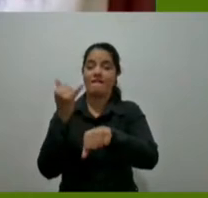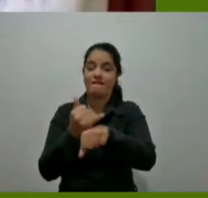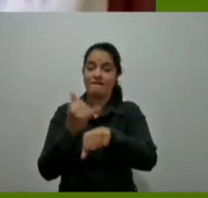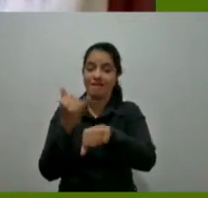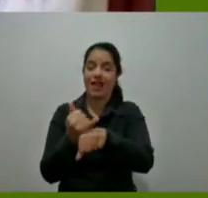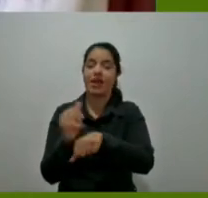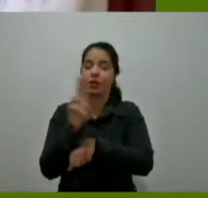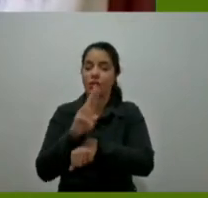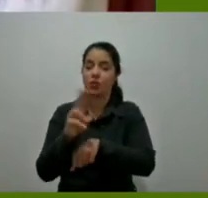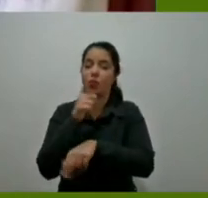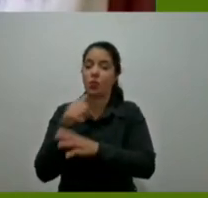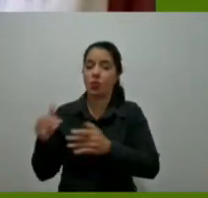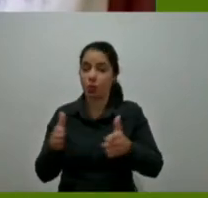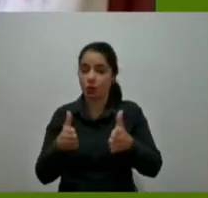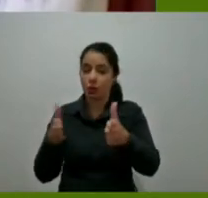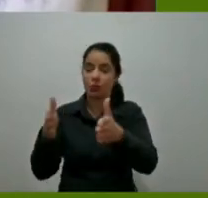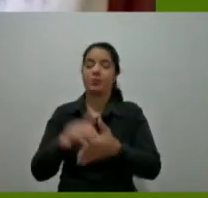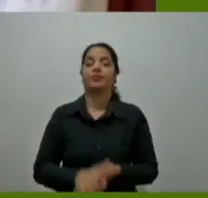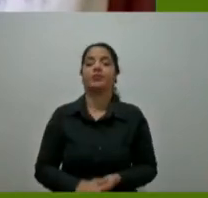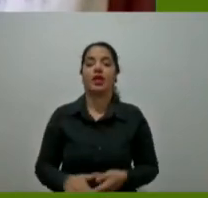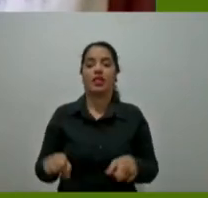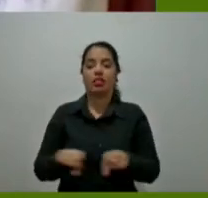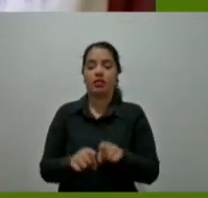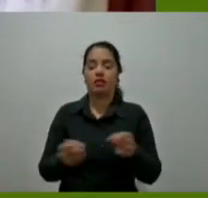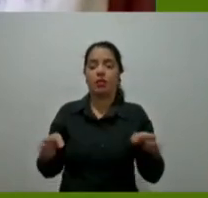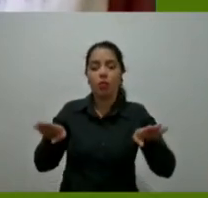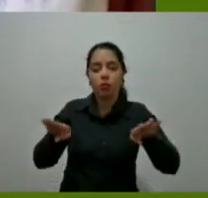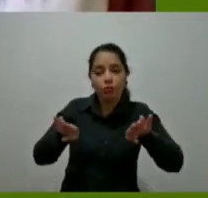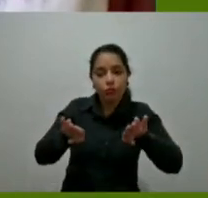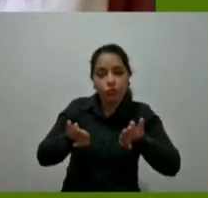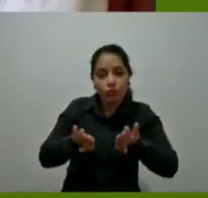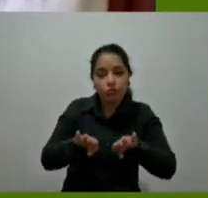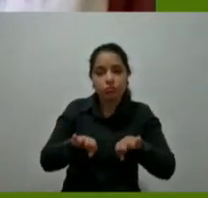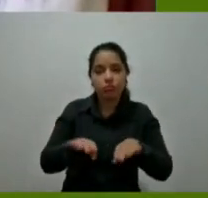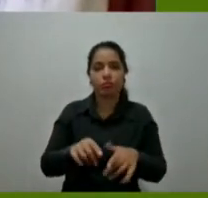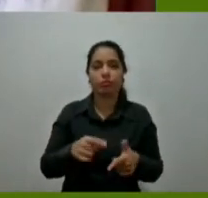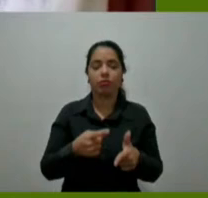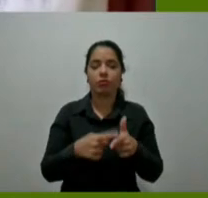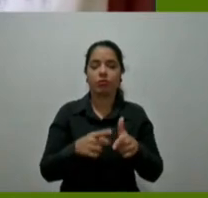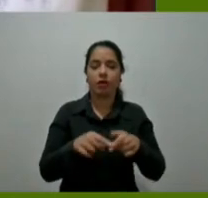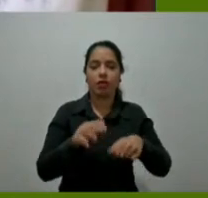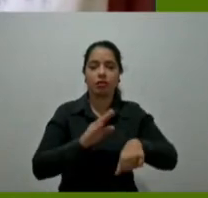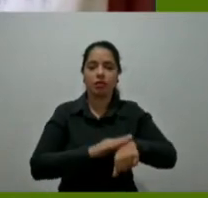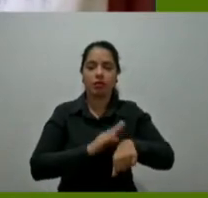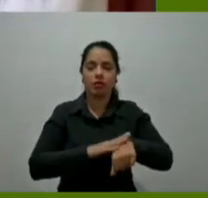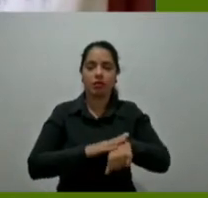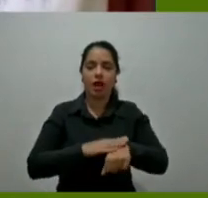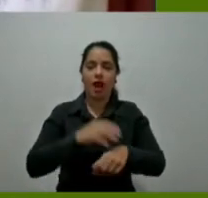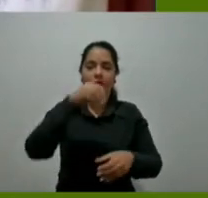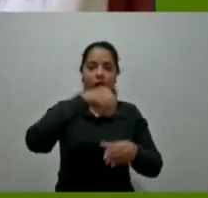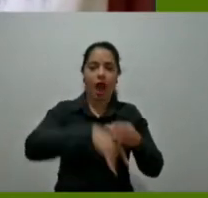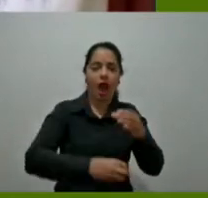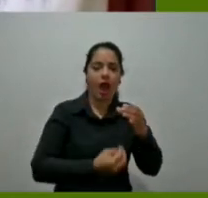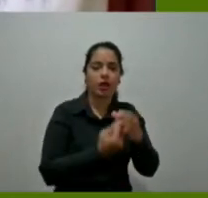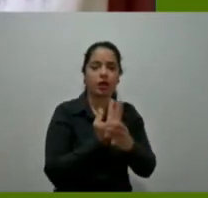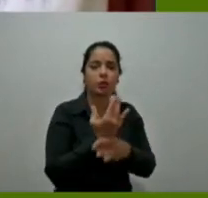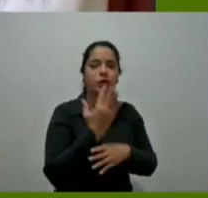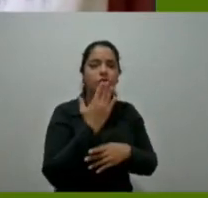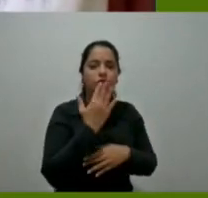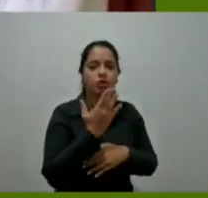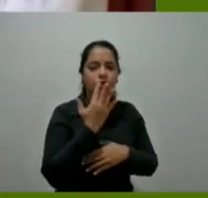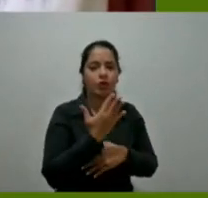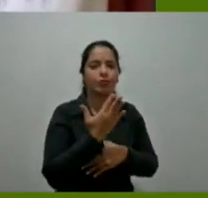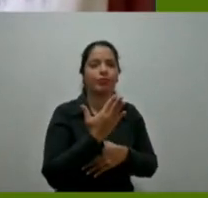Contradição, ao mesmo tempo, tem possivelmente um tipo de agricultura o mais defasado,